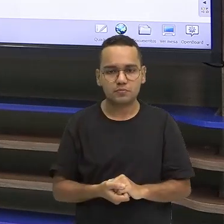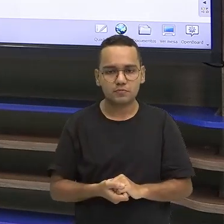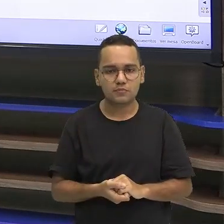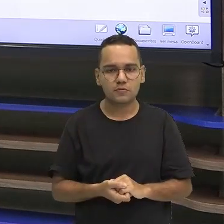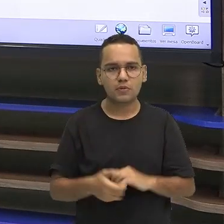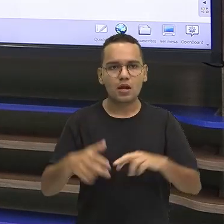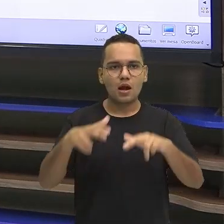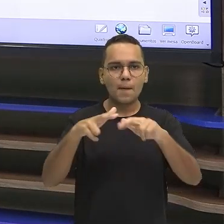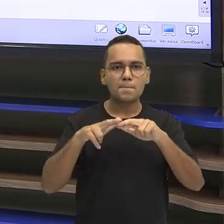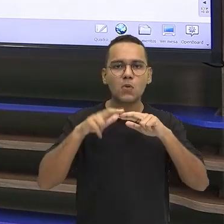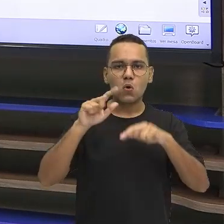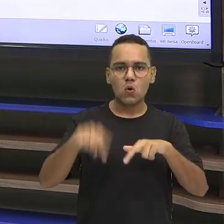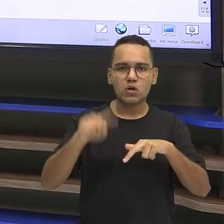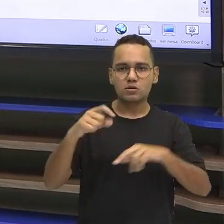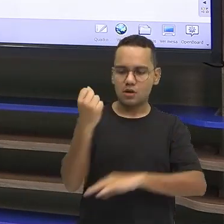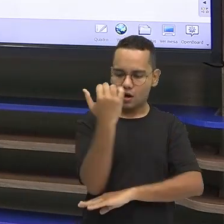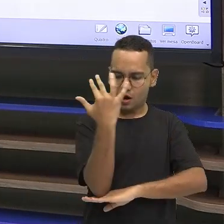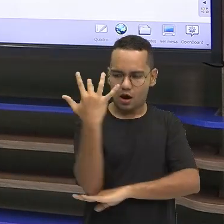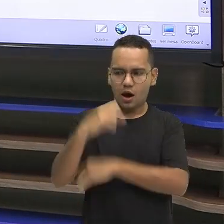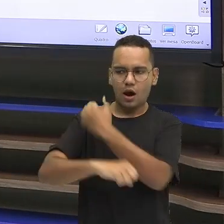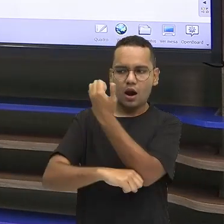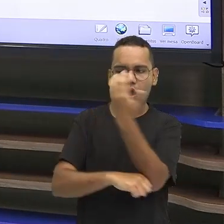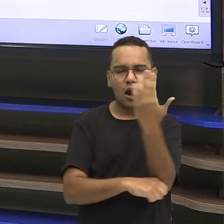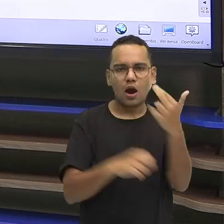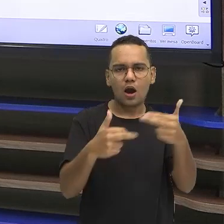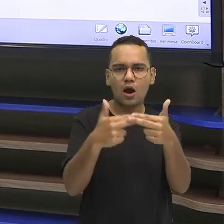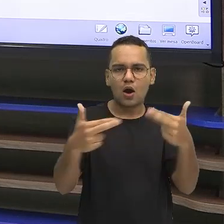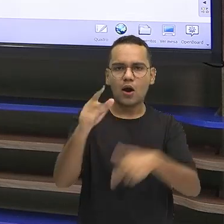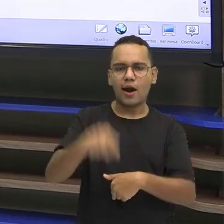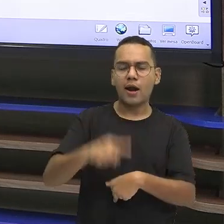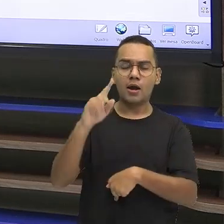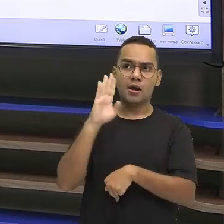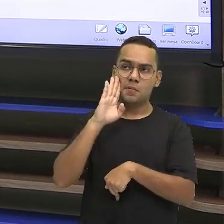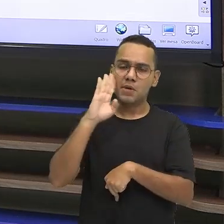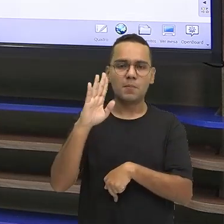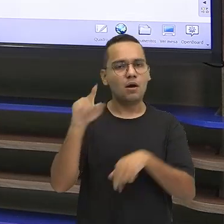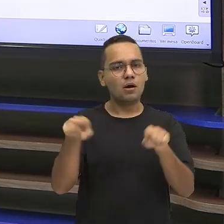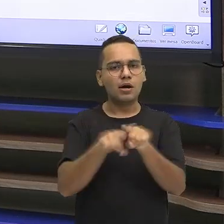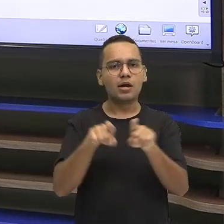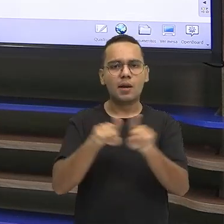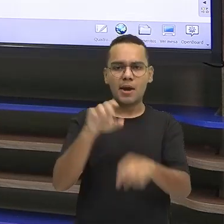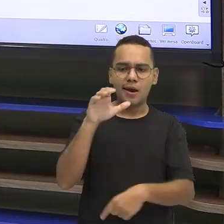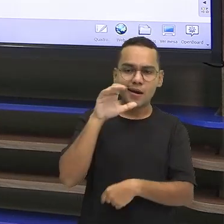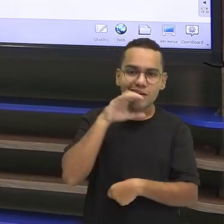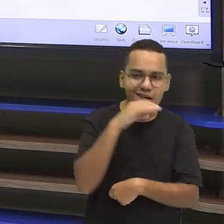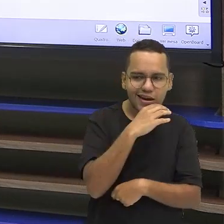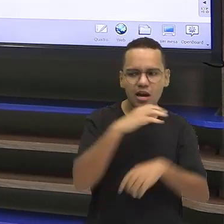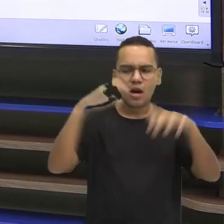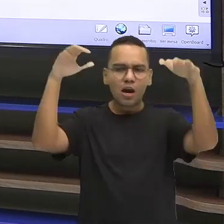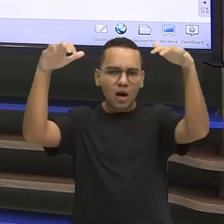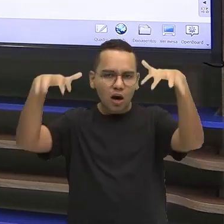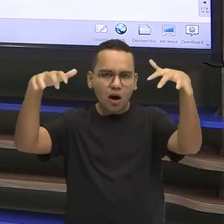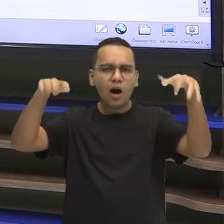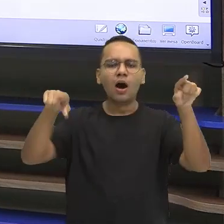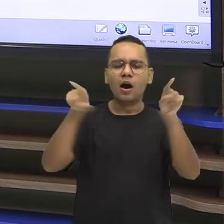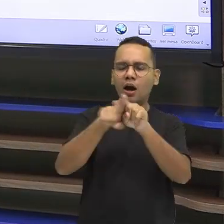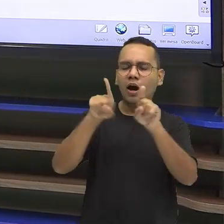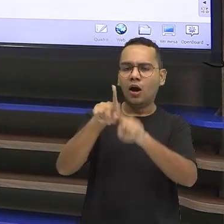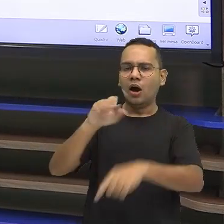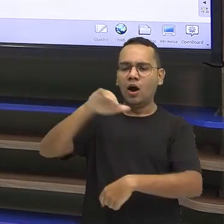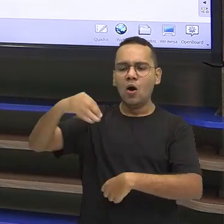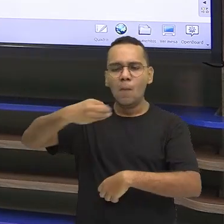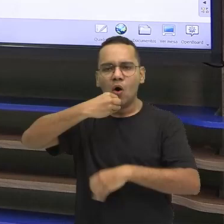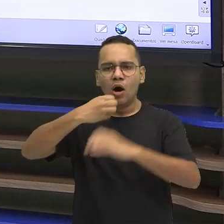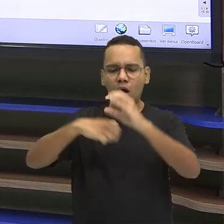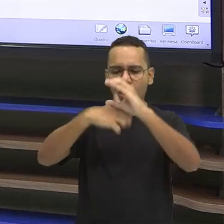vegetação ela se autossustenta. Então esse é um ambiente ideal, né, por ser quente e úmido ali para os animais também e para os micro-organismos